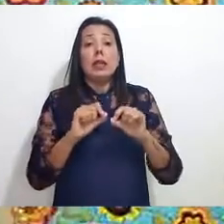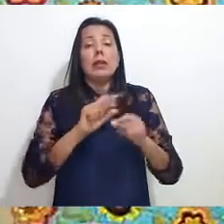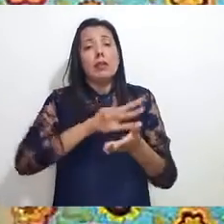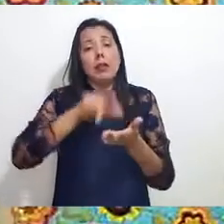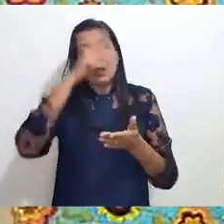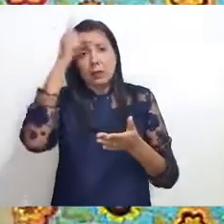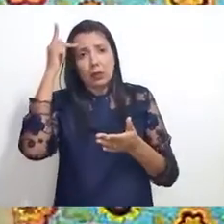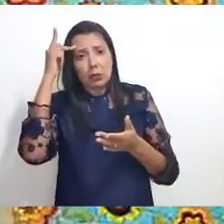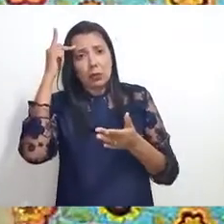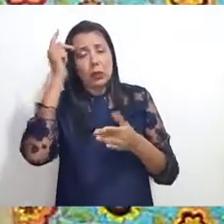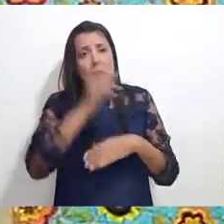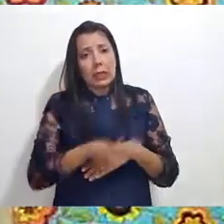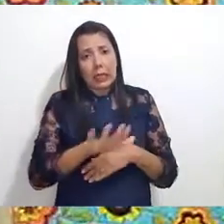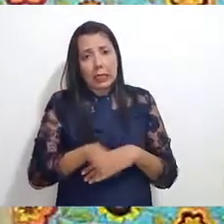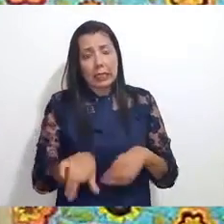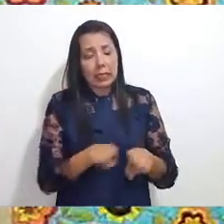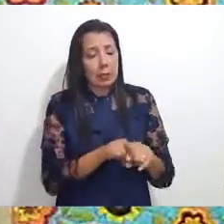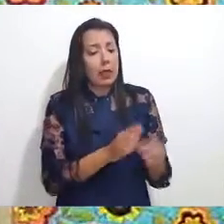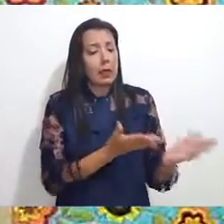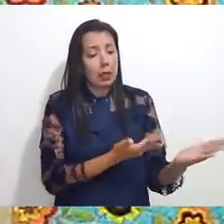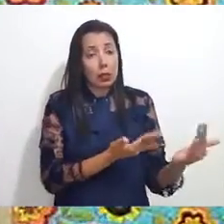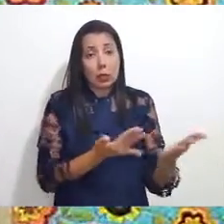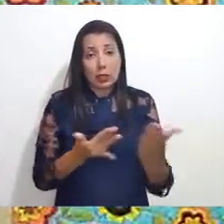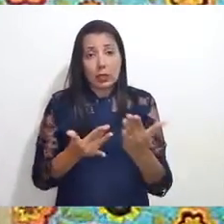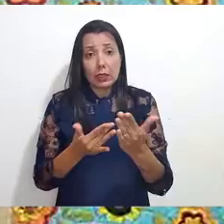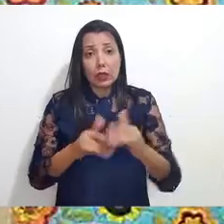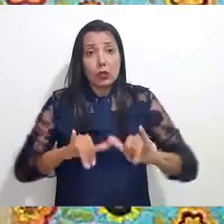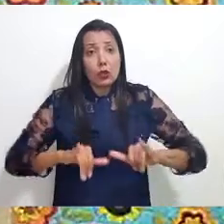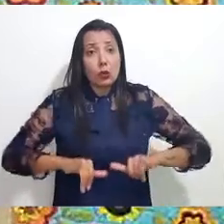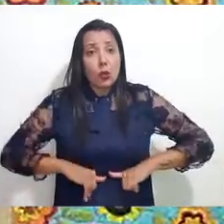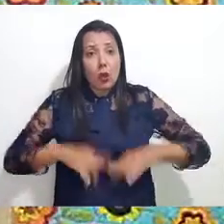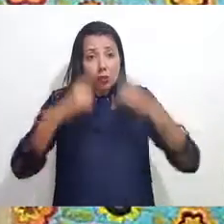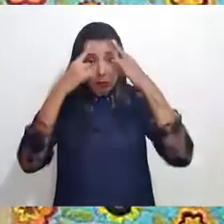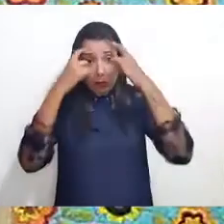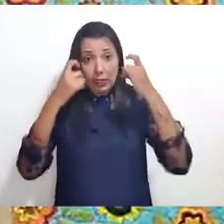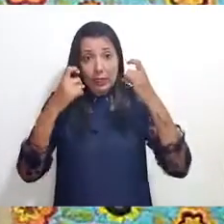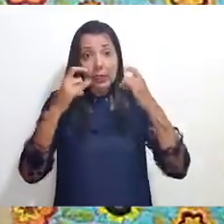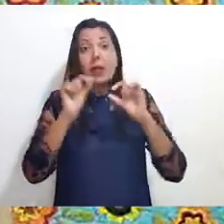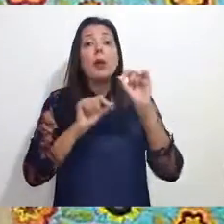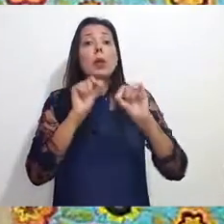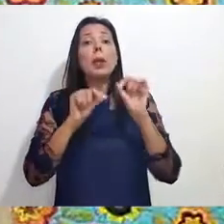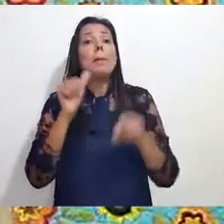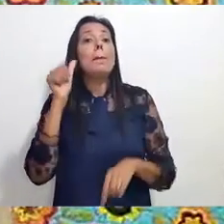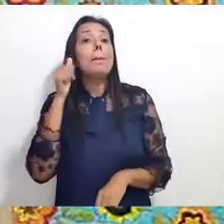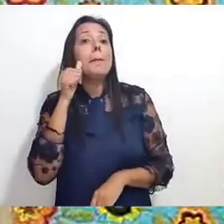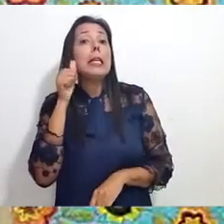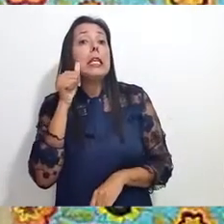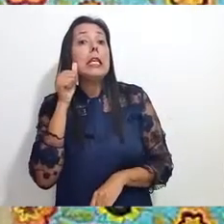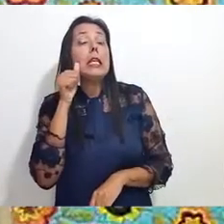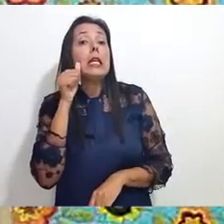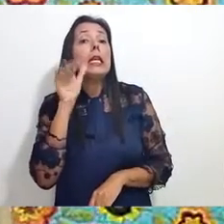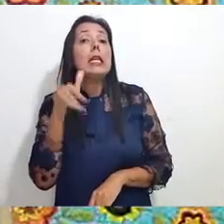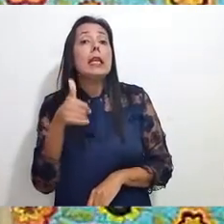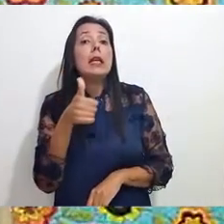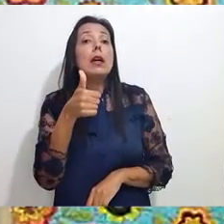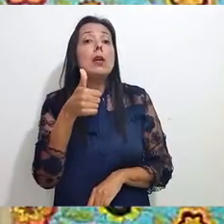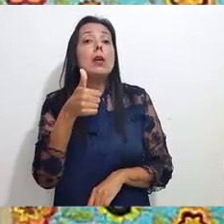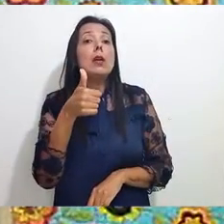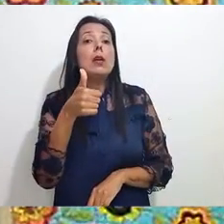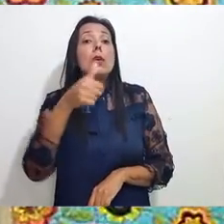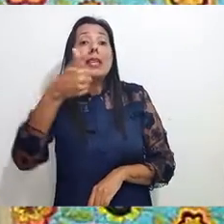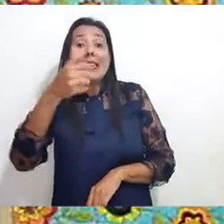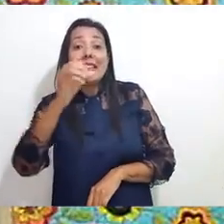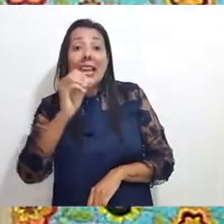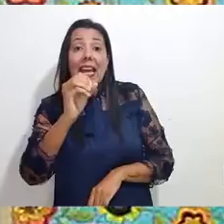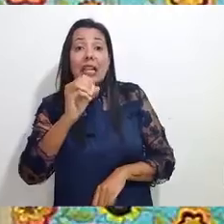e adolescentes que sofrem essa violência, são meninas, né? Então, de cada 10 estupros, para vocês terem